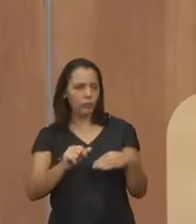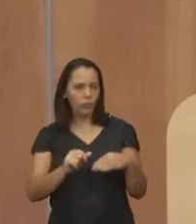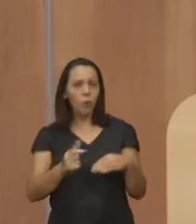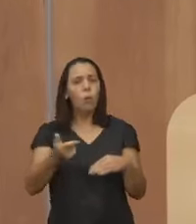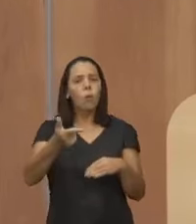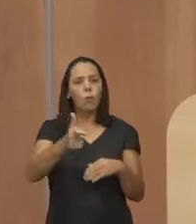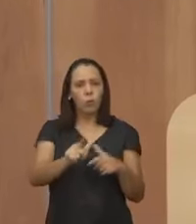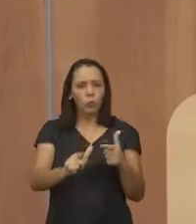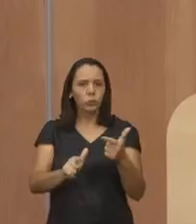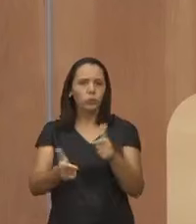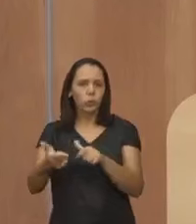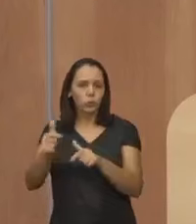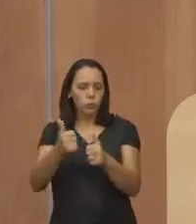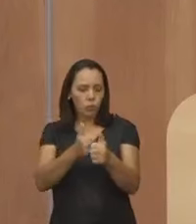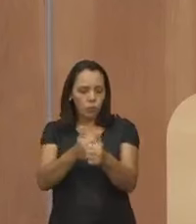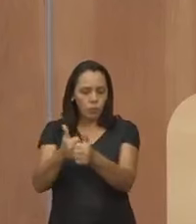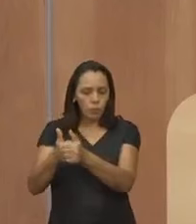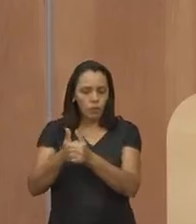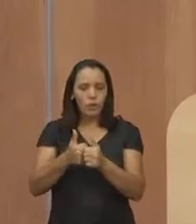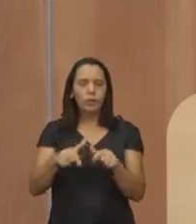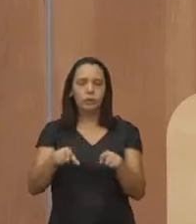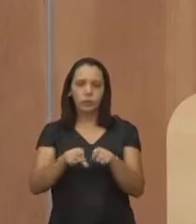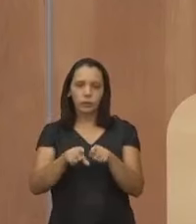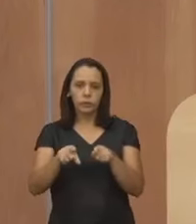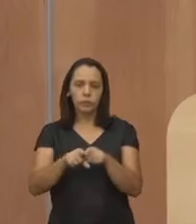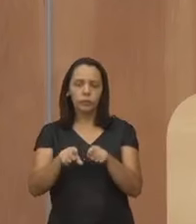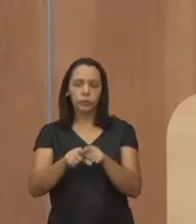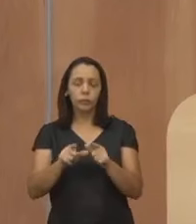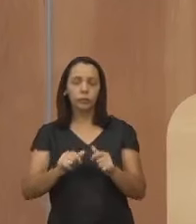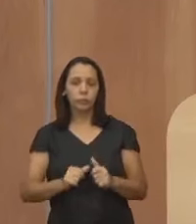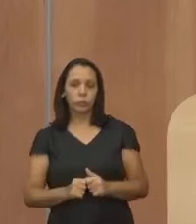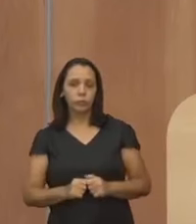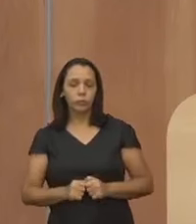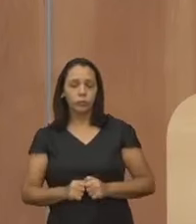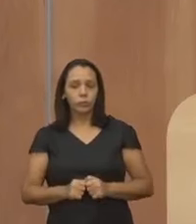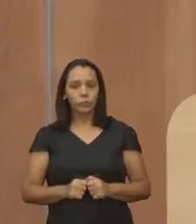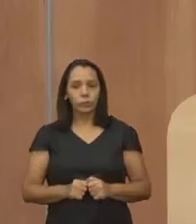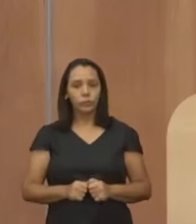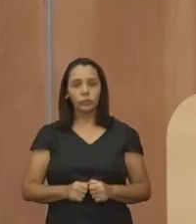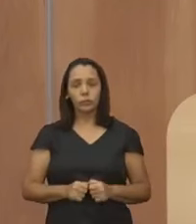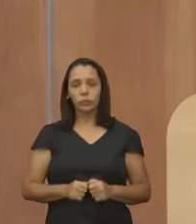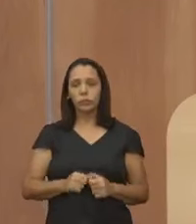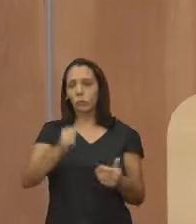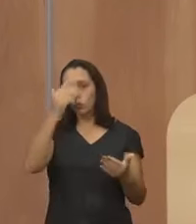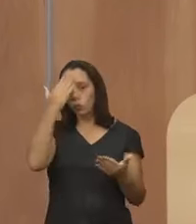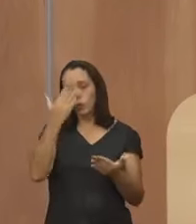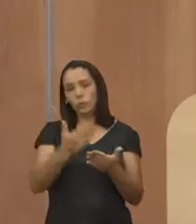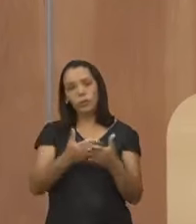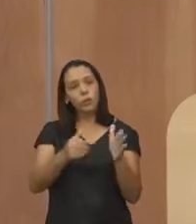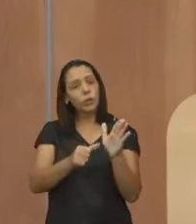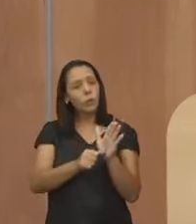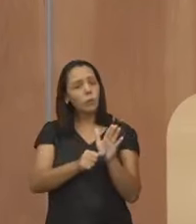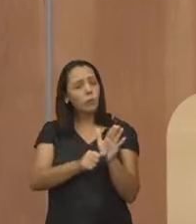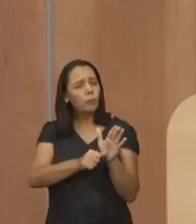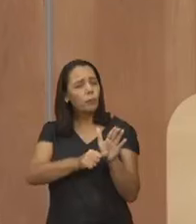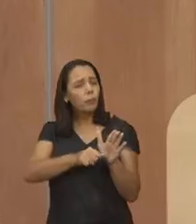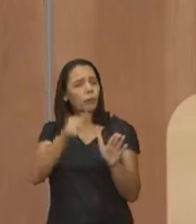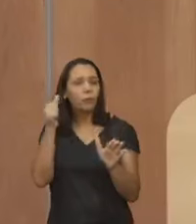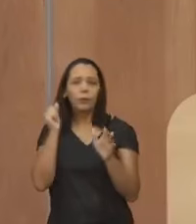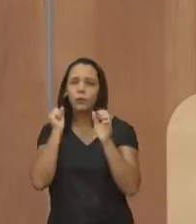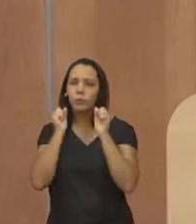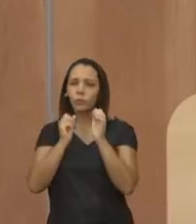Irajá e aquela região. E eu tenho certeza que é o primeiro passo